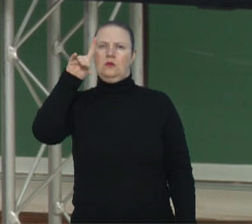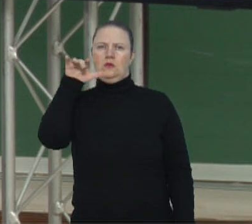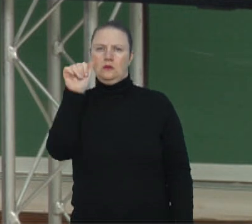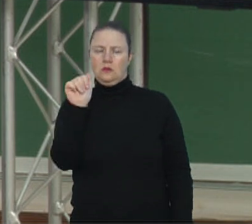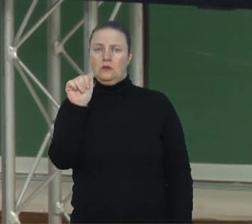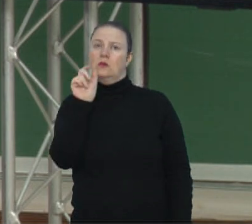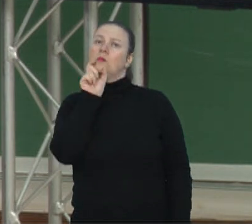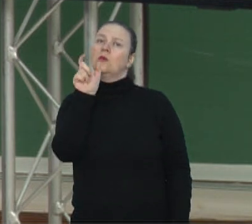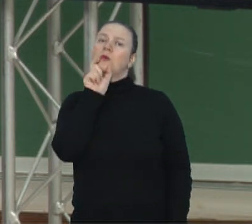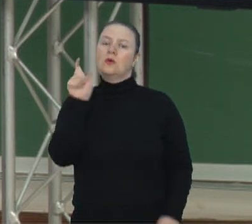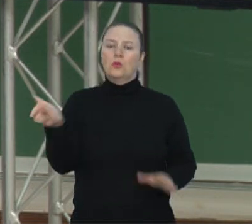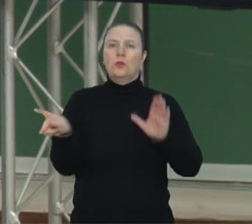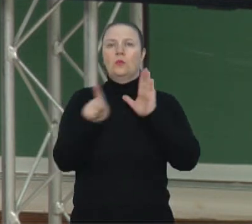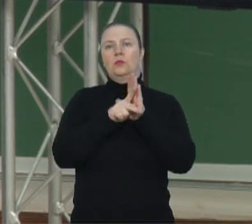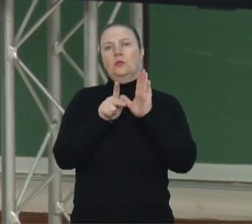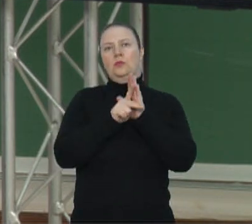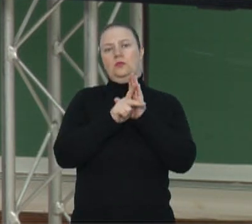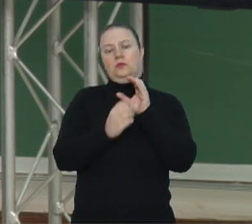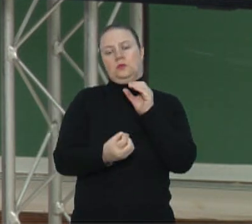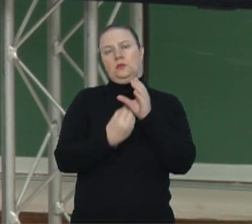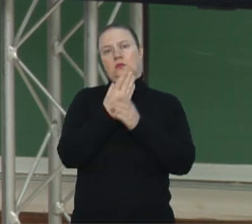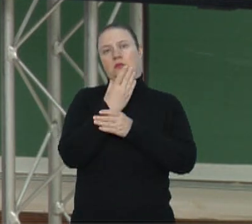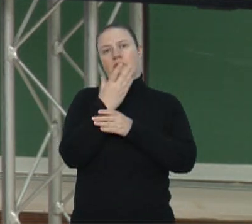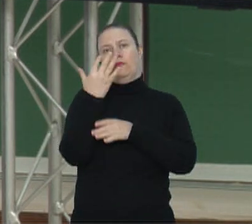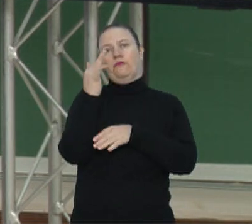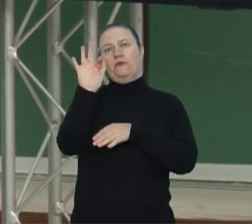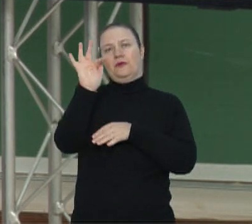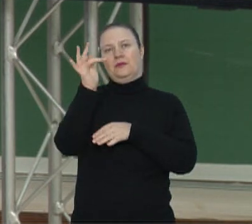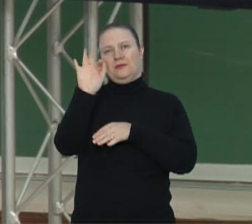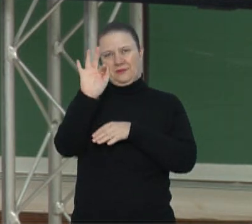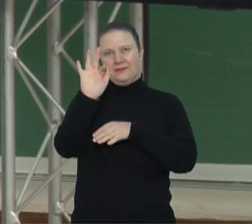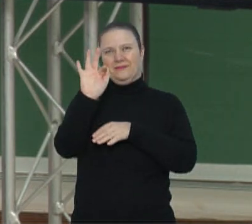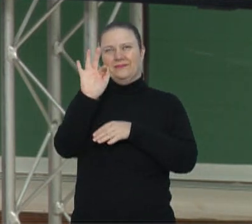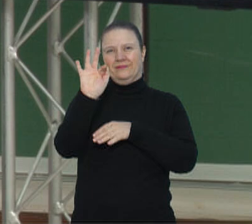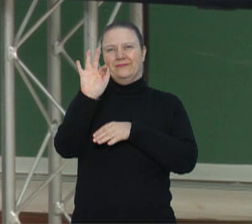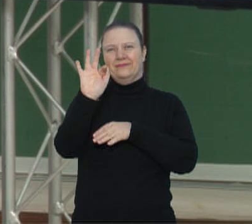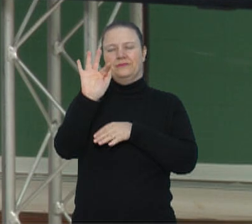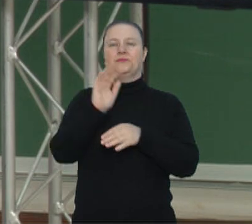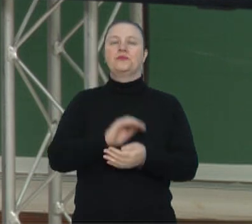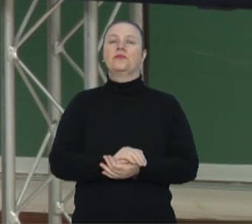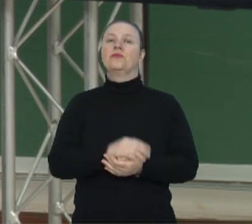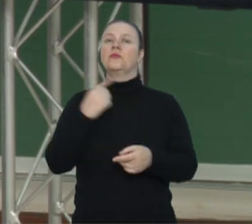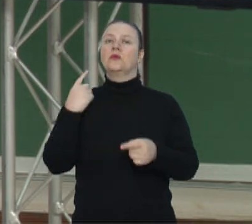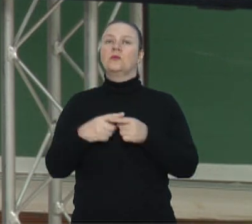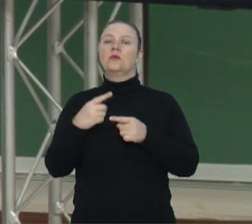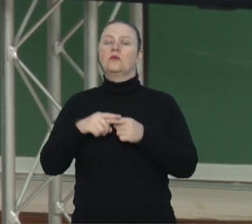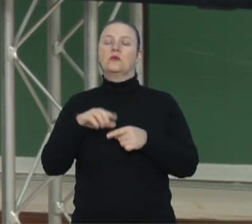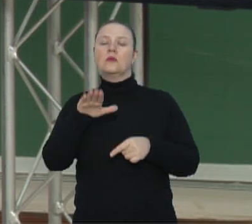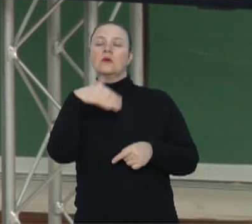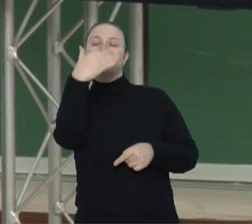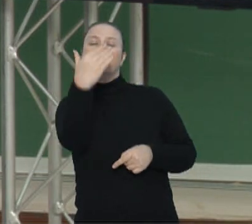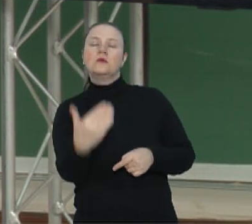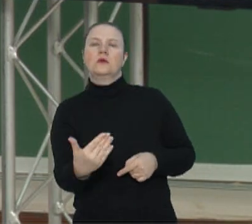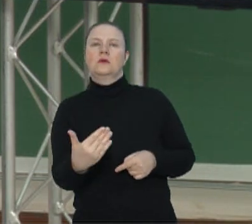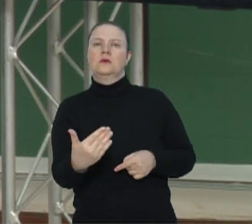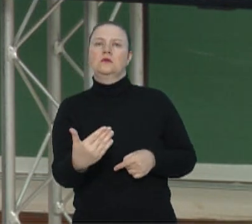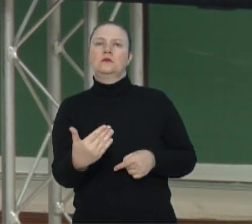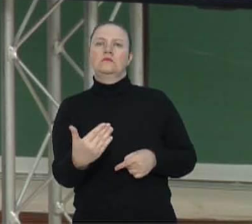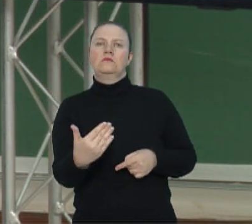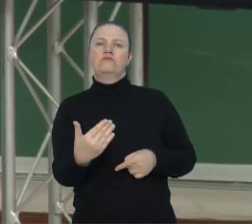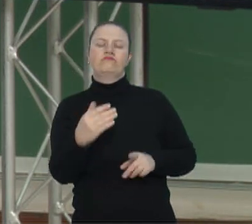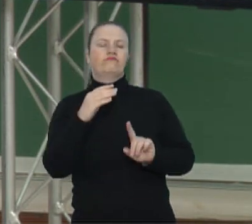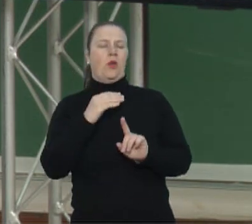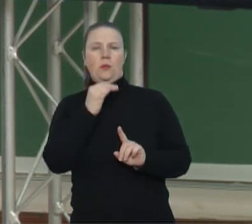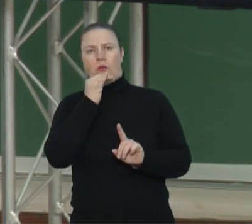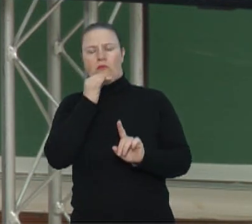gente tornou a palavra mais abrasileirada, vanguarda, porque está à frente, traz uma ideia nova, né? Vem de